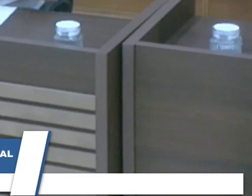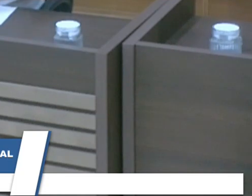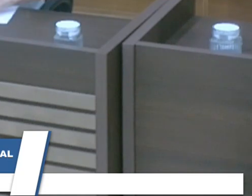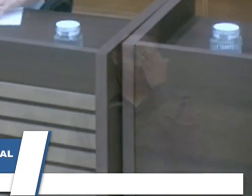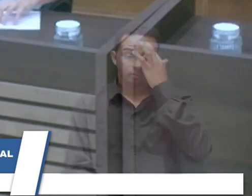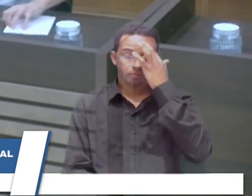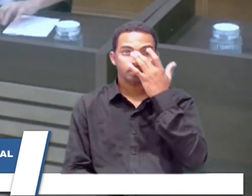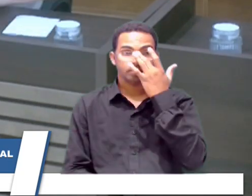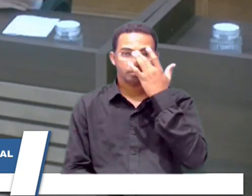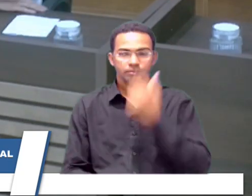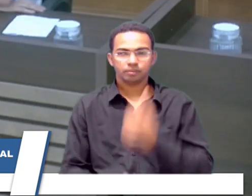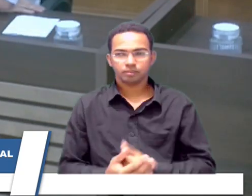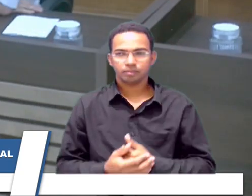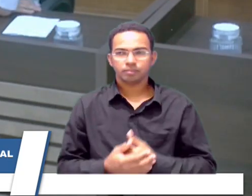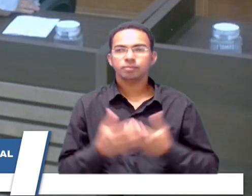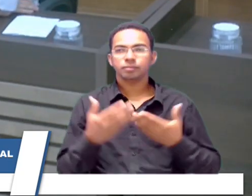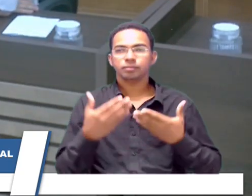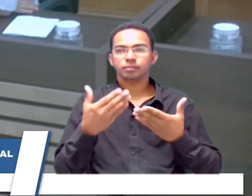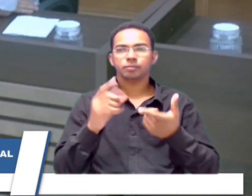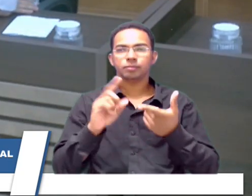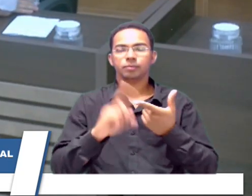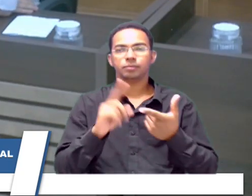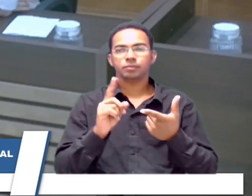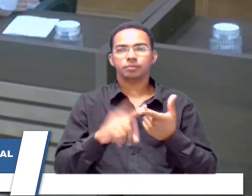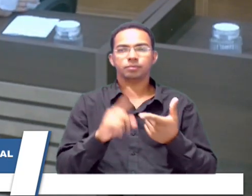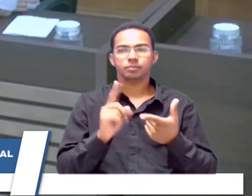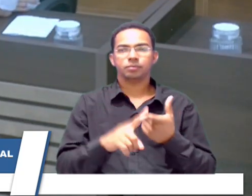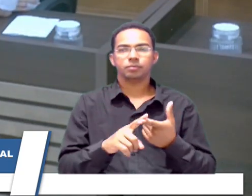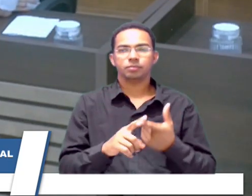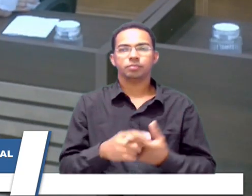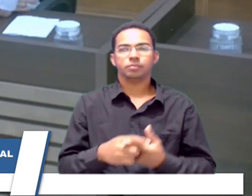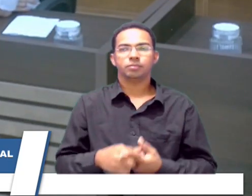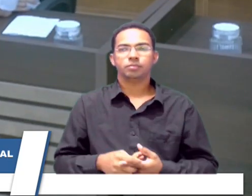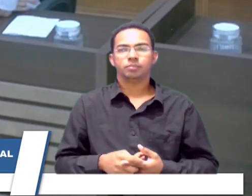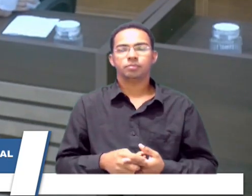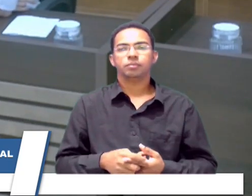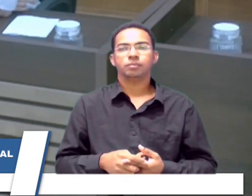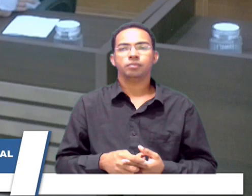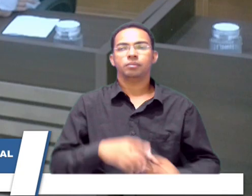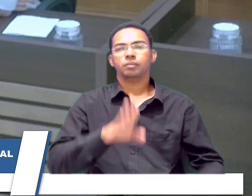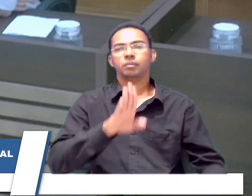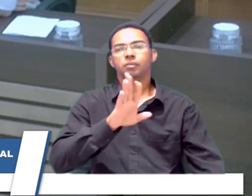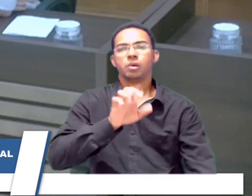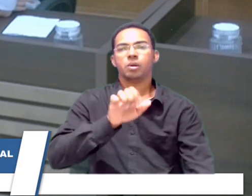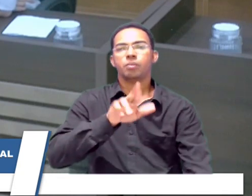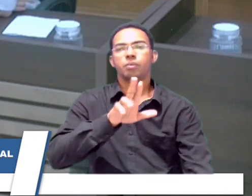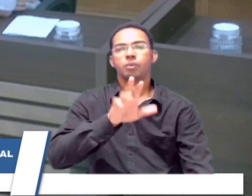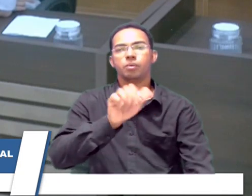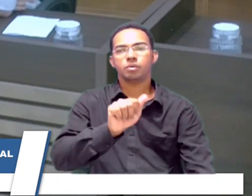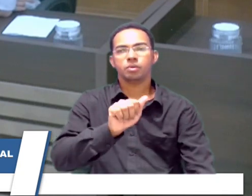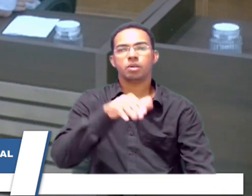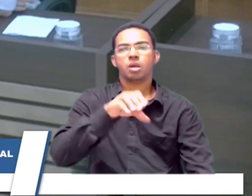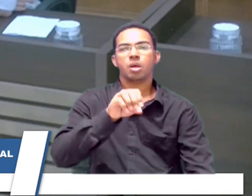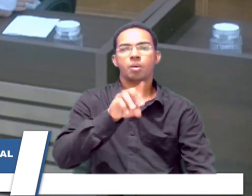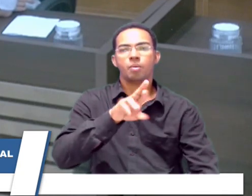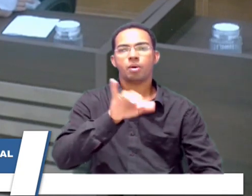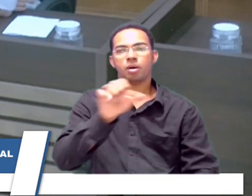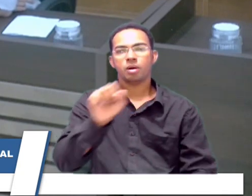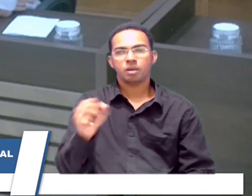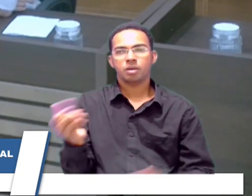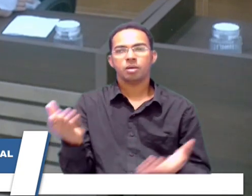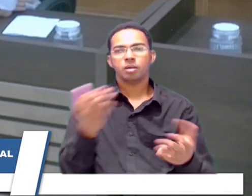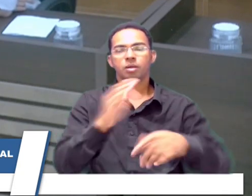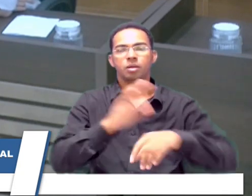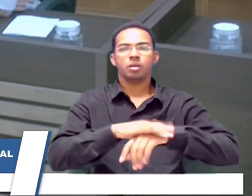Eu queria chamar também a Bruna Moraes, a nutricionista, para fazer uso da